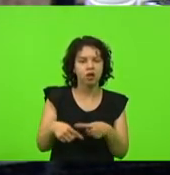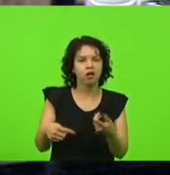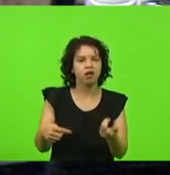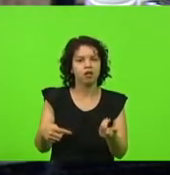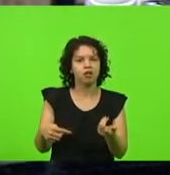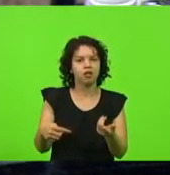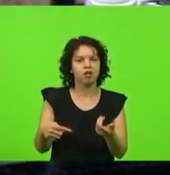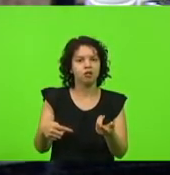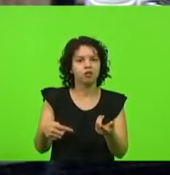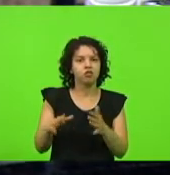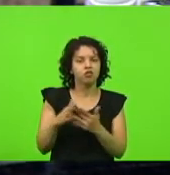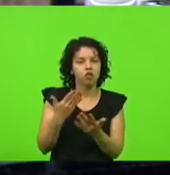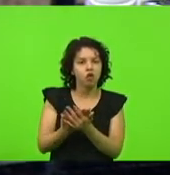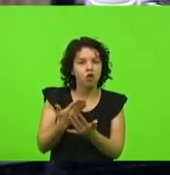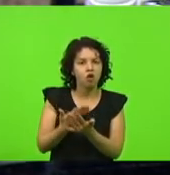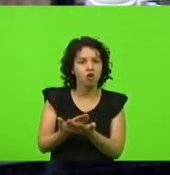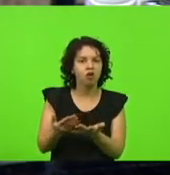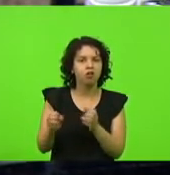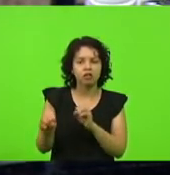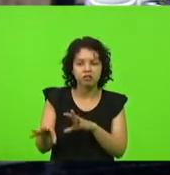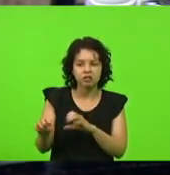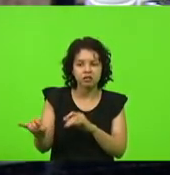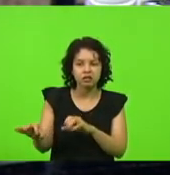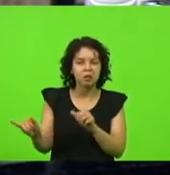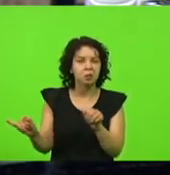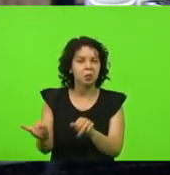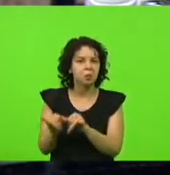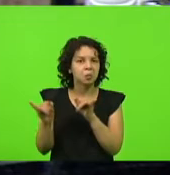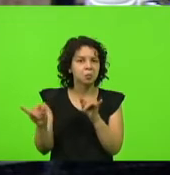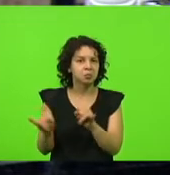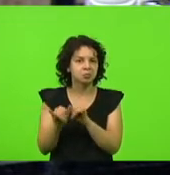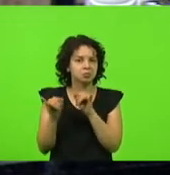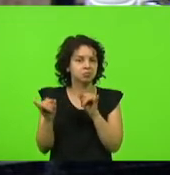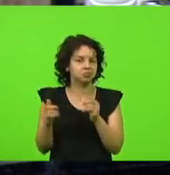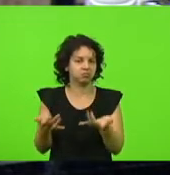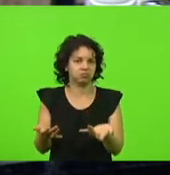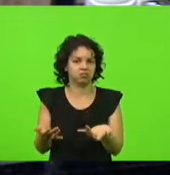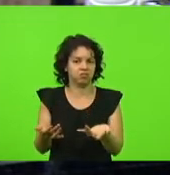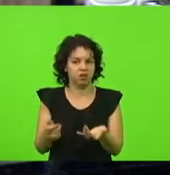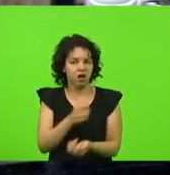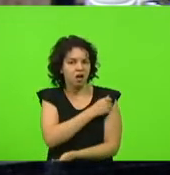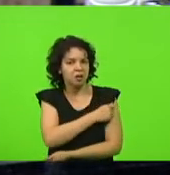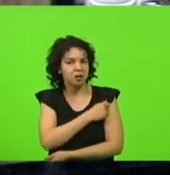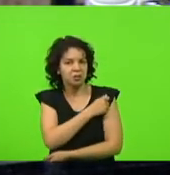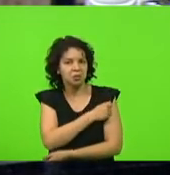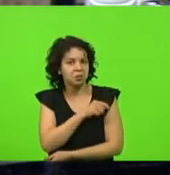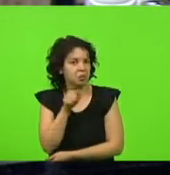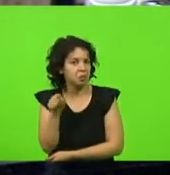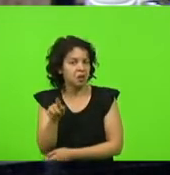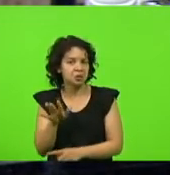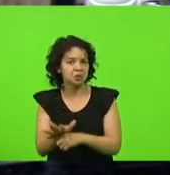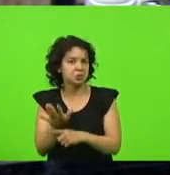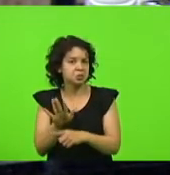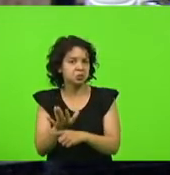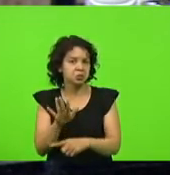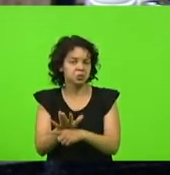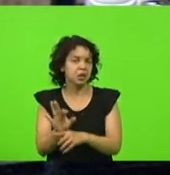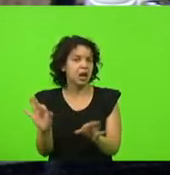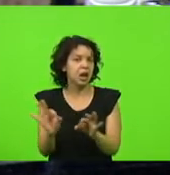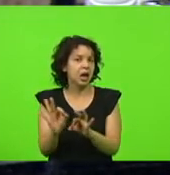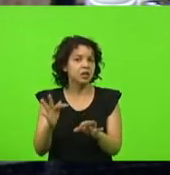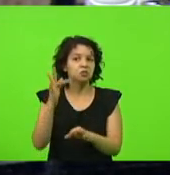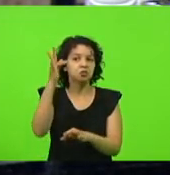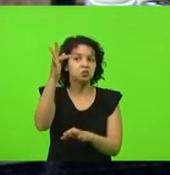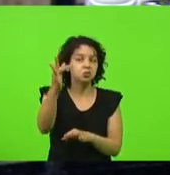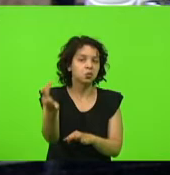alunos, coisas que não vão somar em nada para o aluno que vai futuramente prestar um concurso